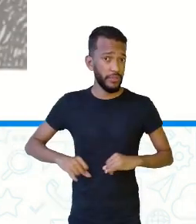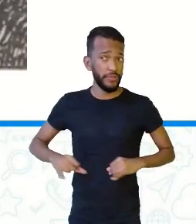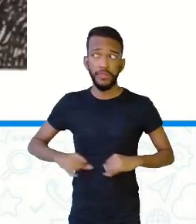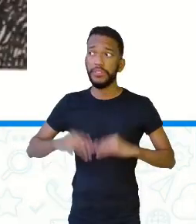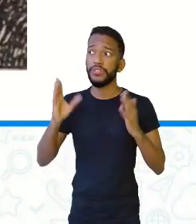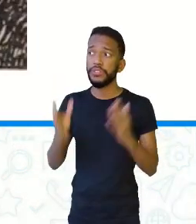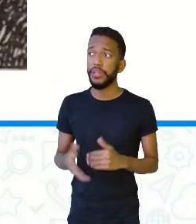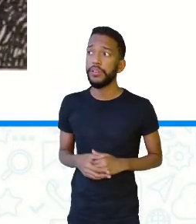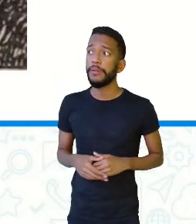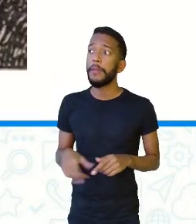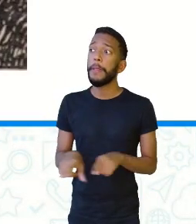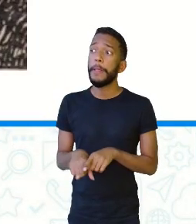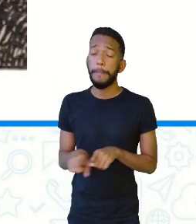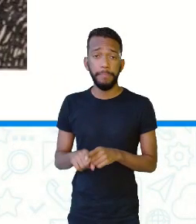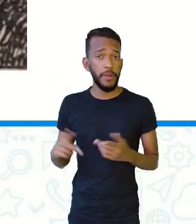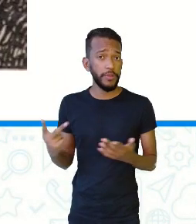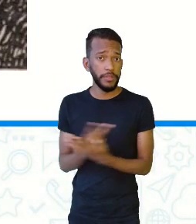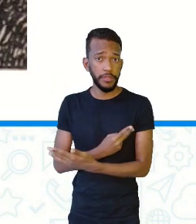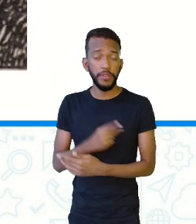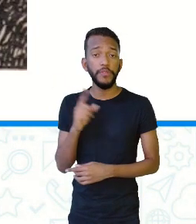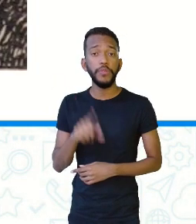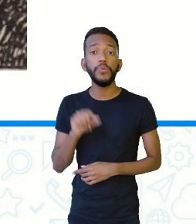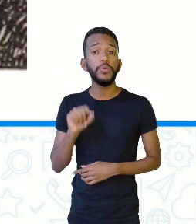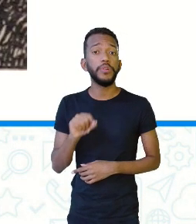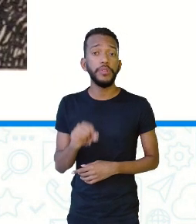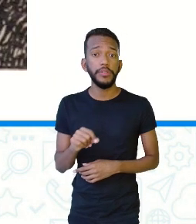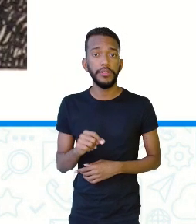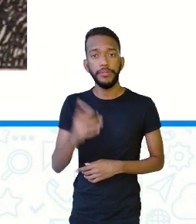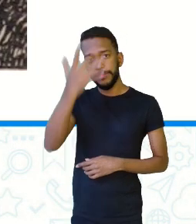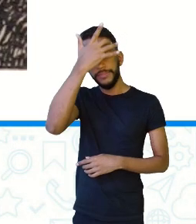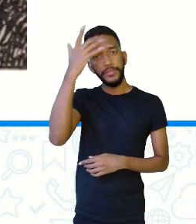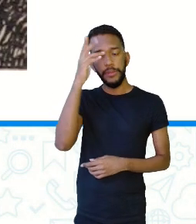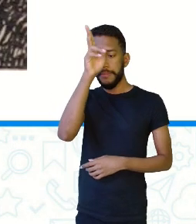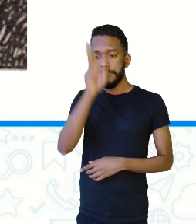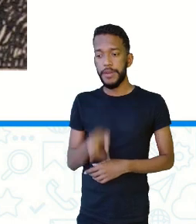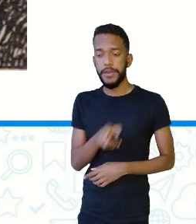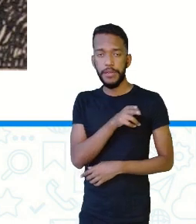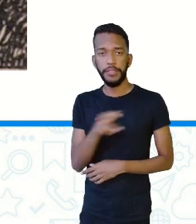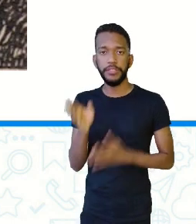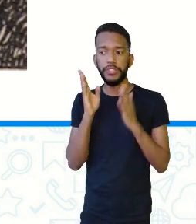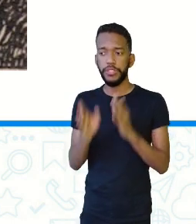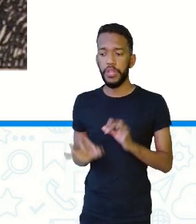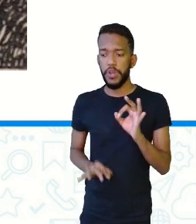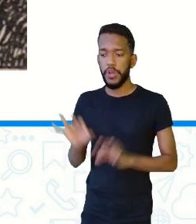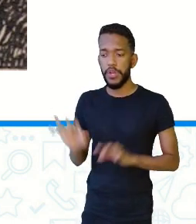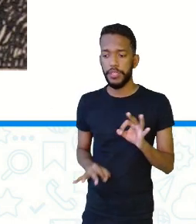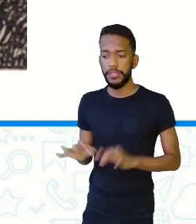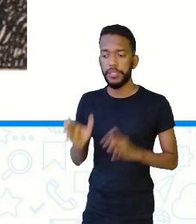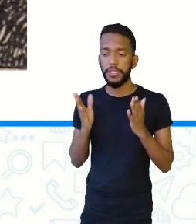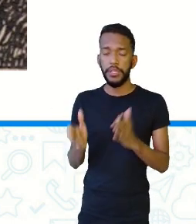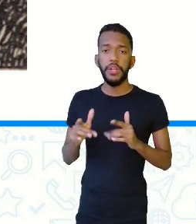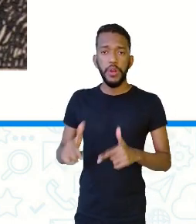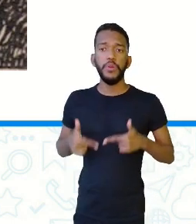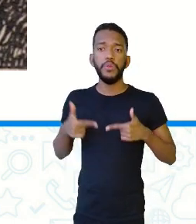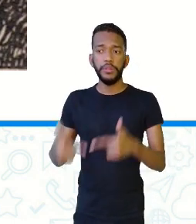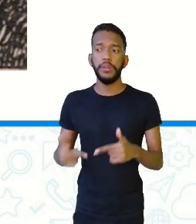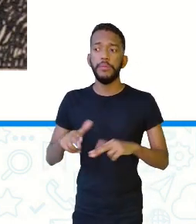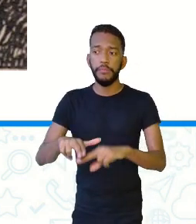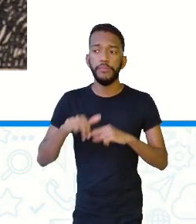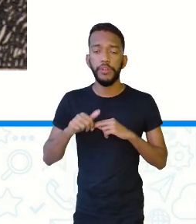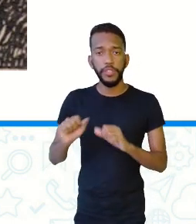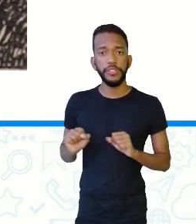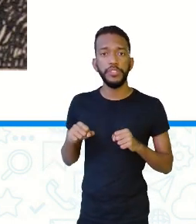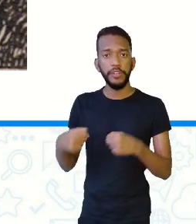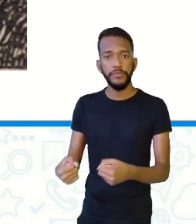outra, uma coisa que aconteceu foi que alguns padres jesuítas se organizaram e lutaram para que essa escravização